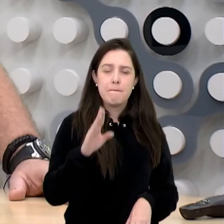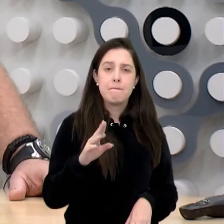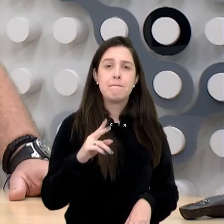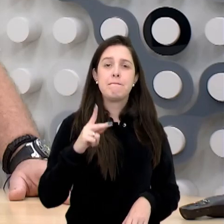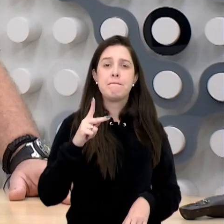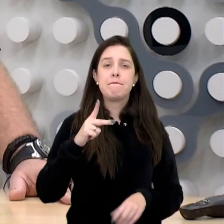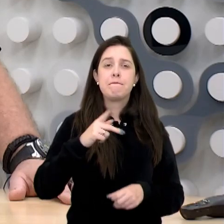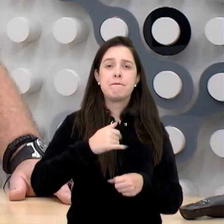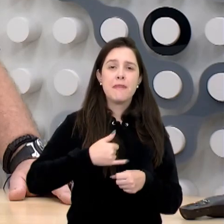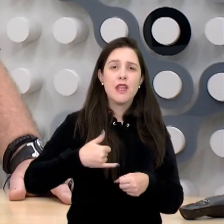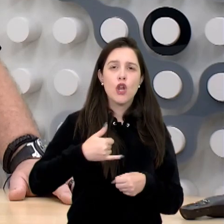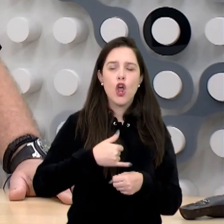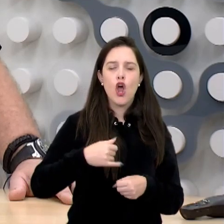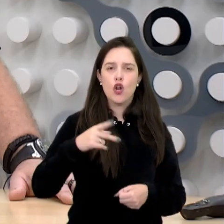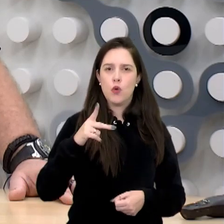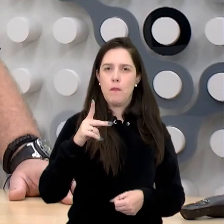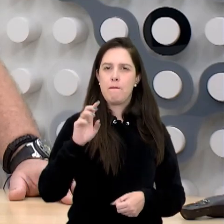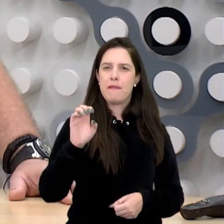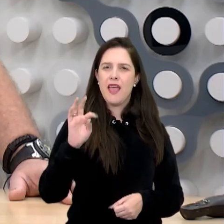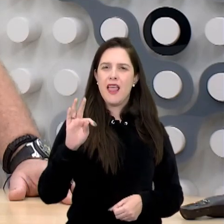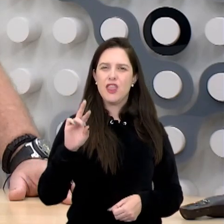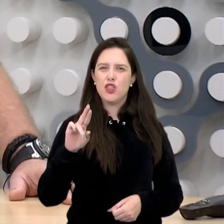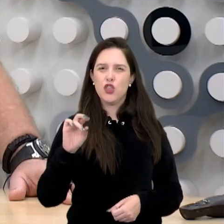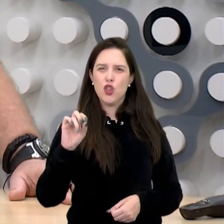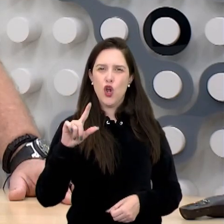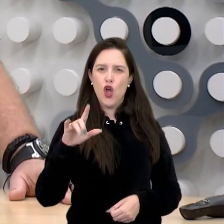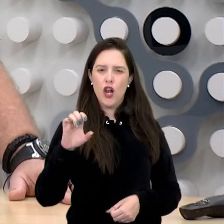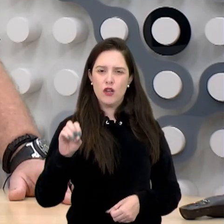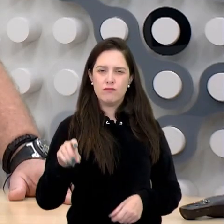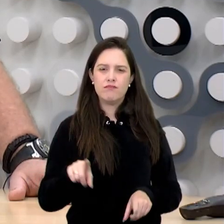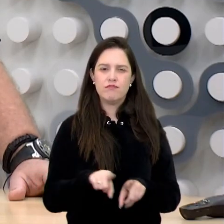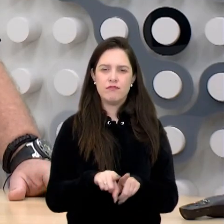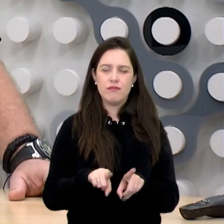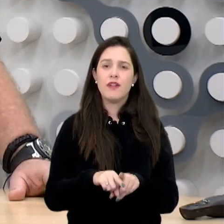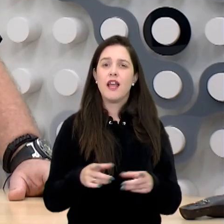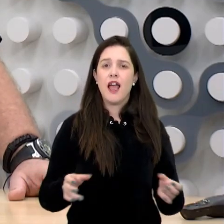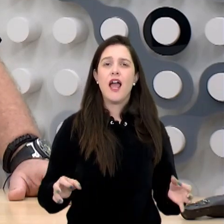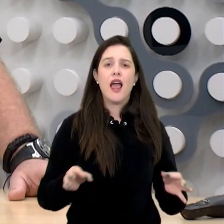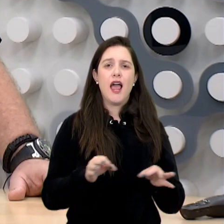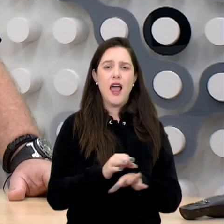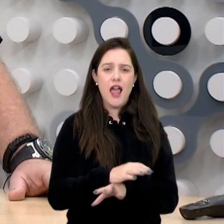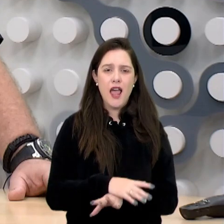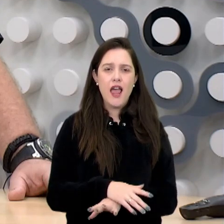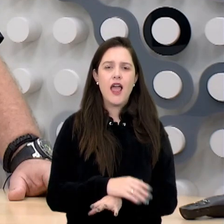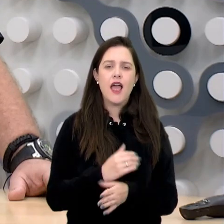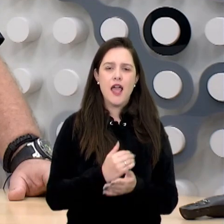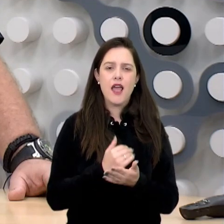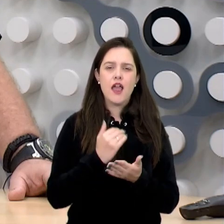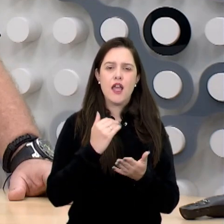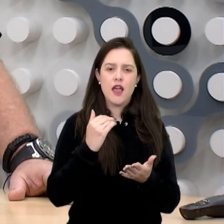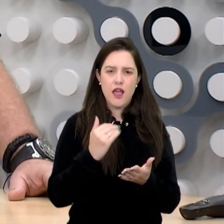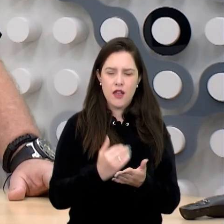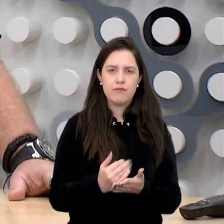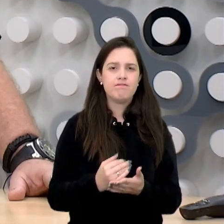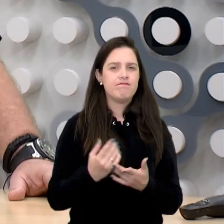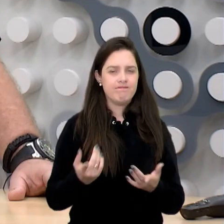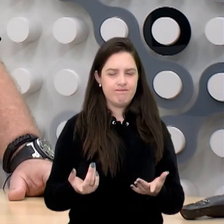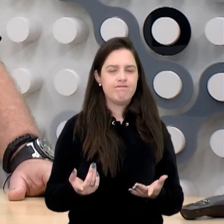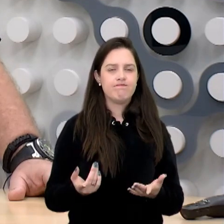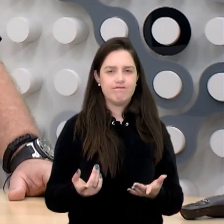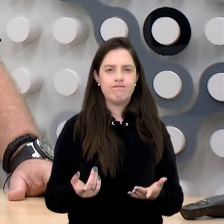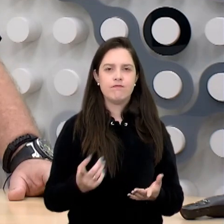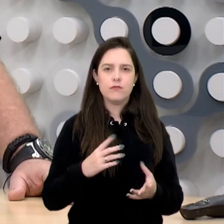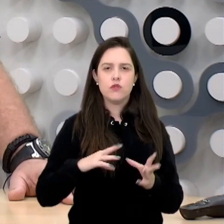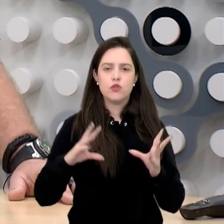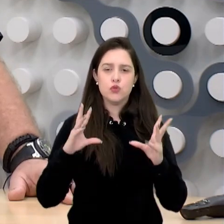petróleo, né, o gás natural, né, que acaba sendo aí derivado aí do petróleo, né?